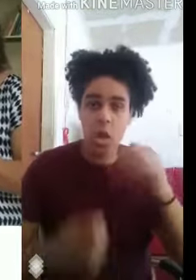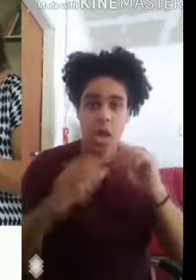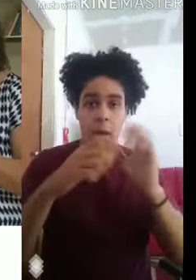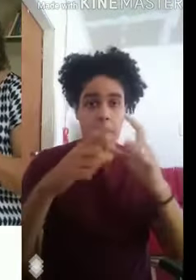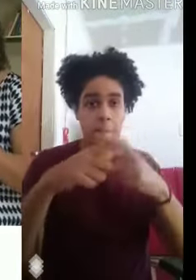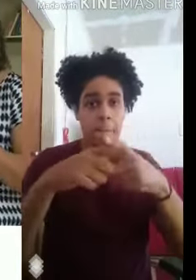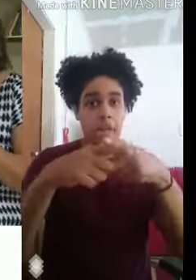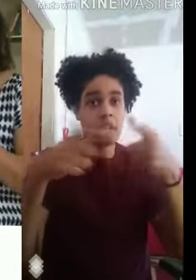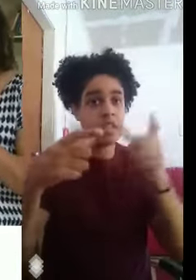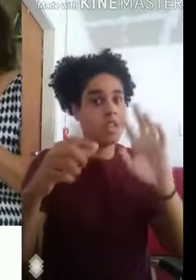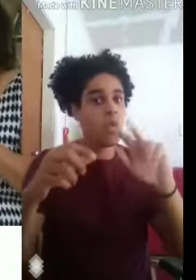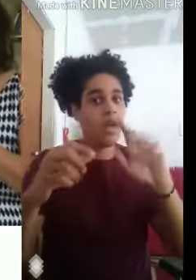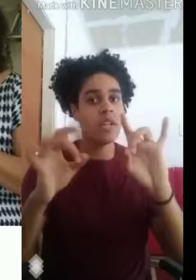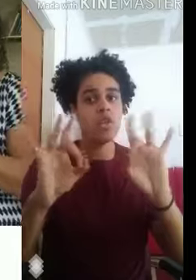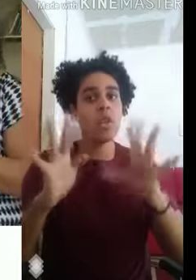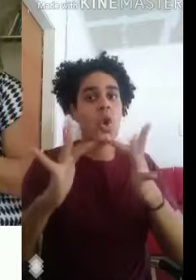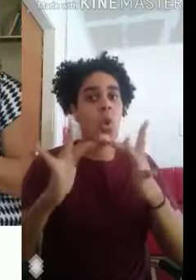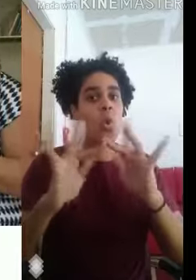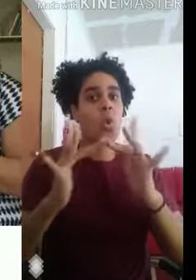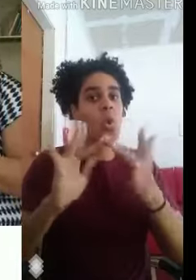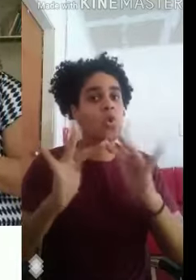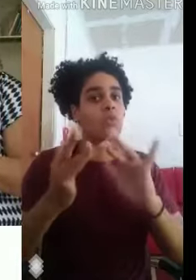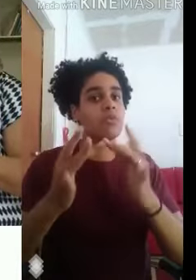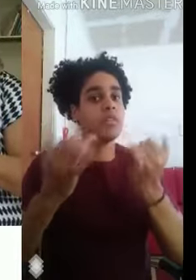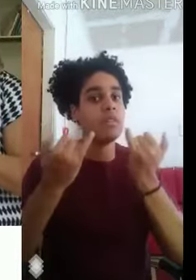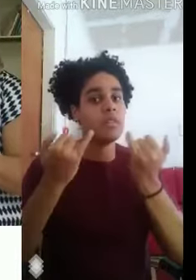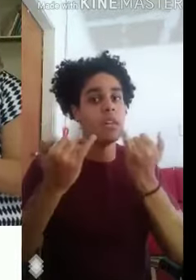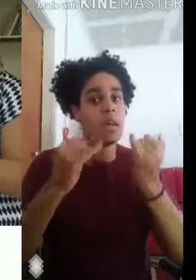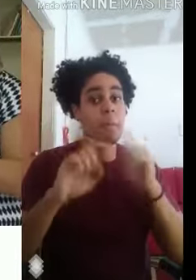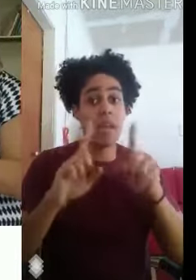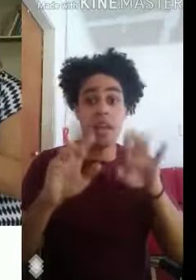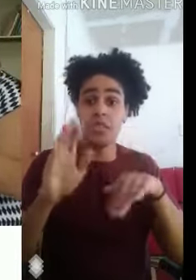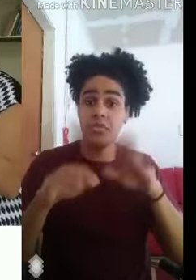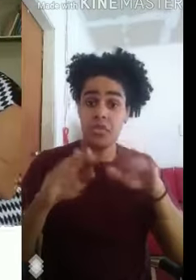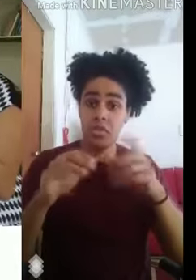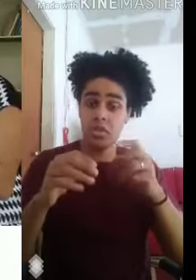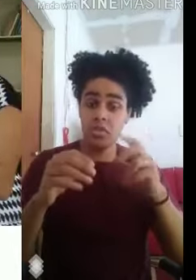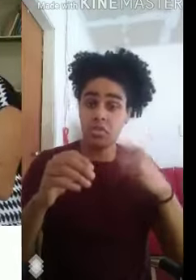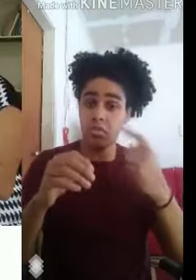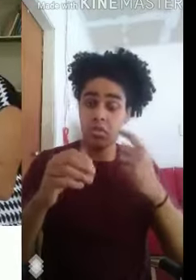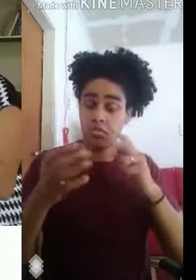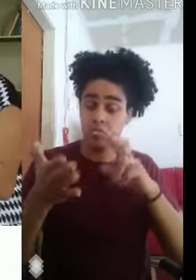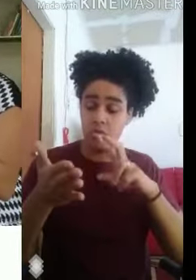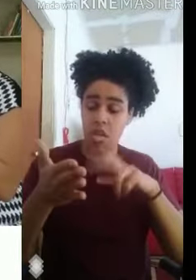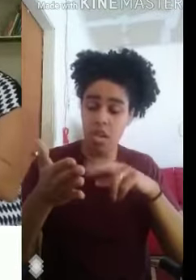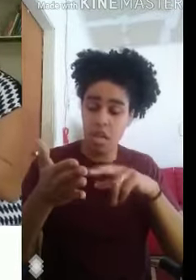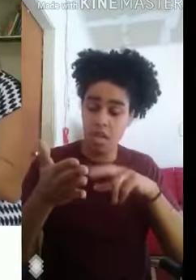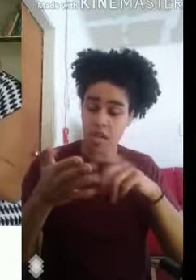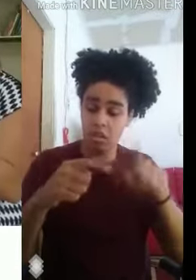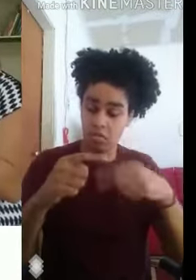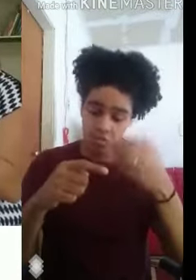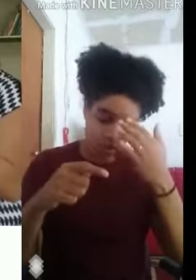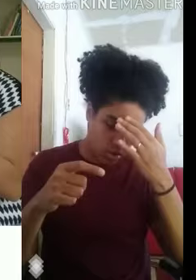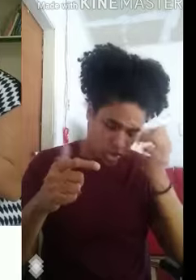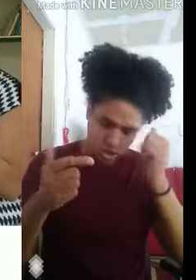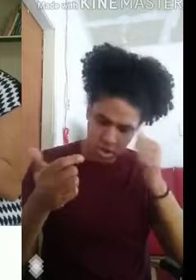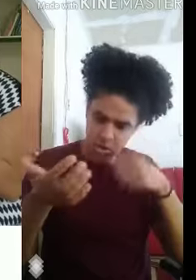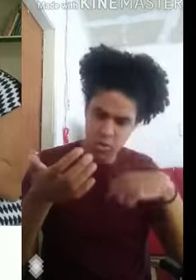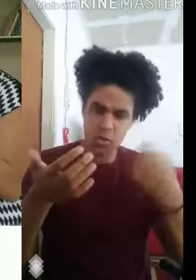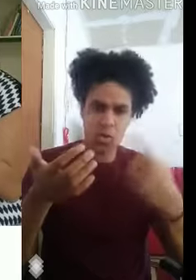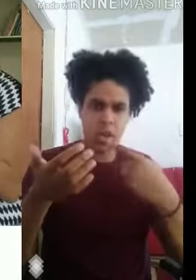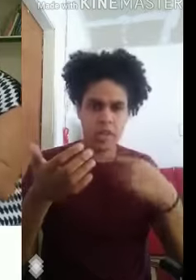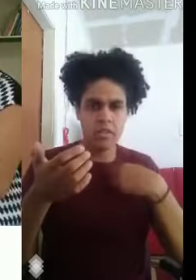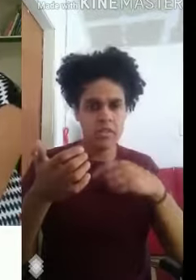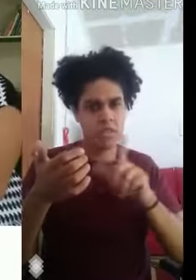de mundo, não é só ter contato com a informação. Muitas vezes a gente lê algo e logo esquece. A